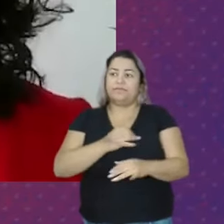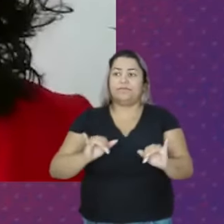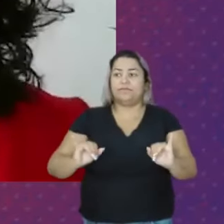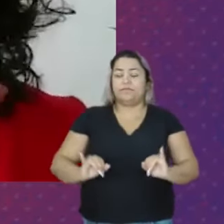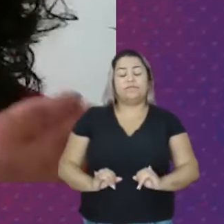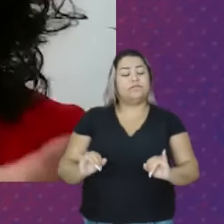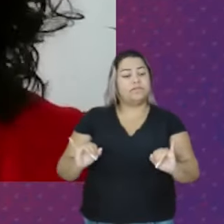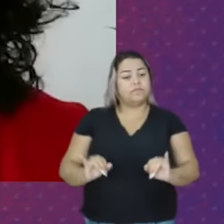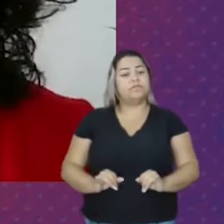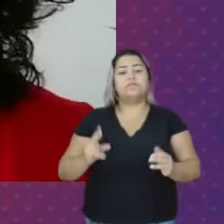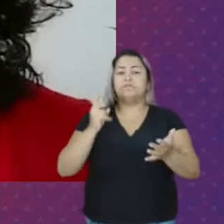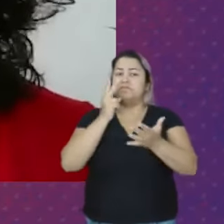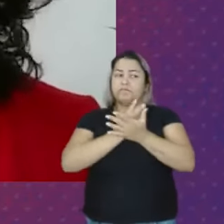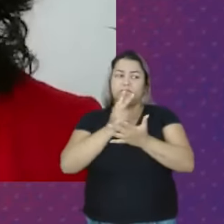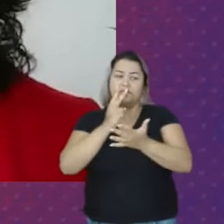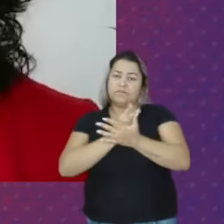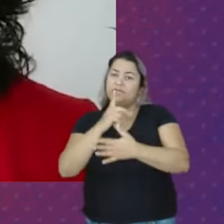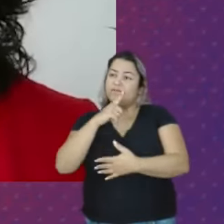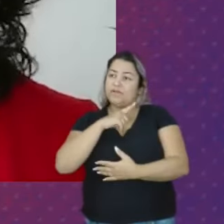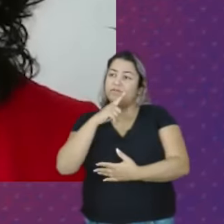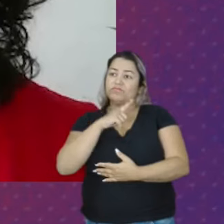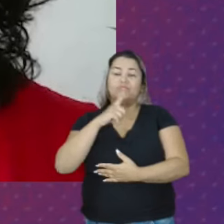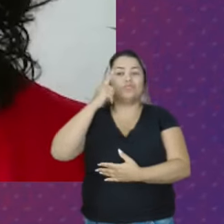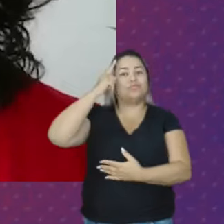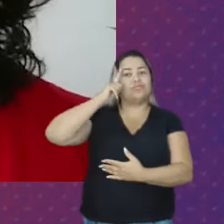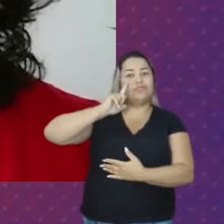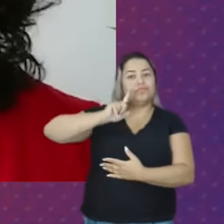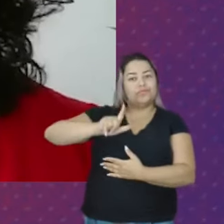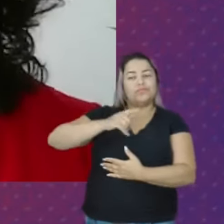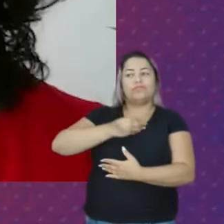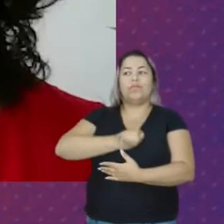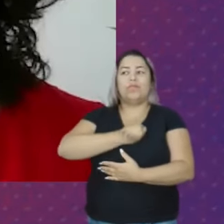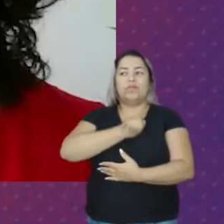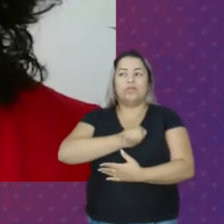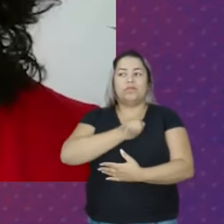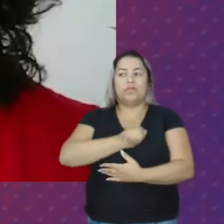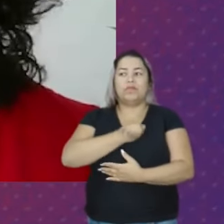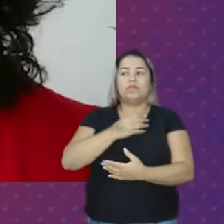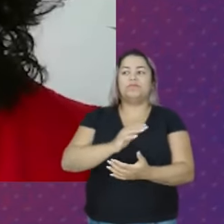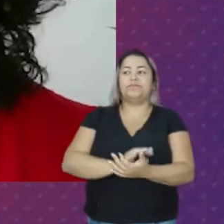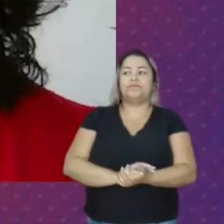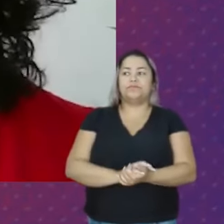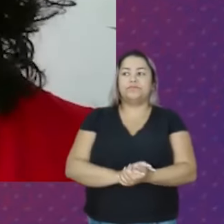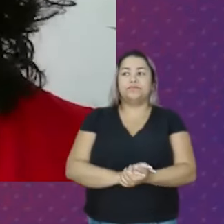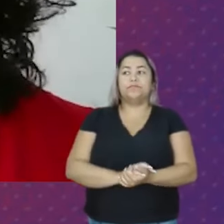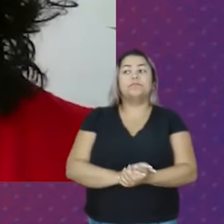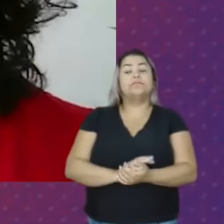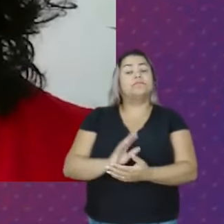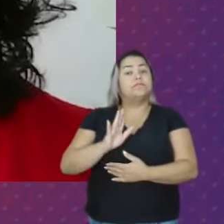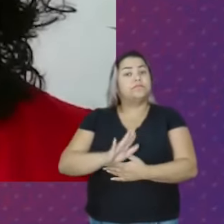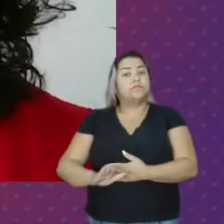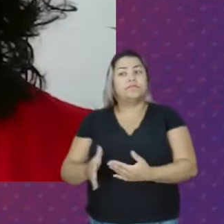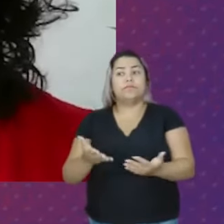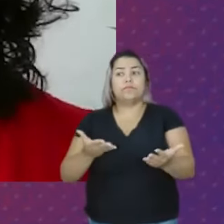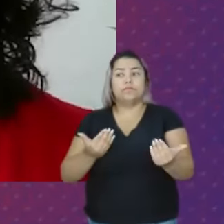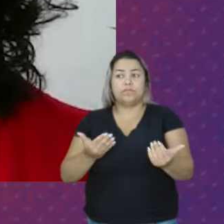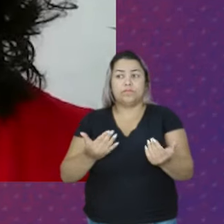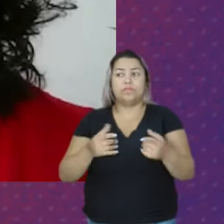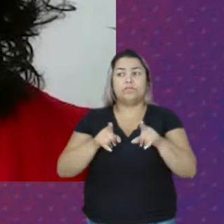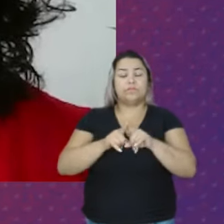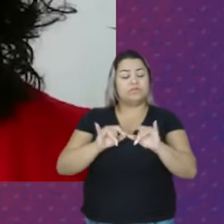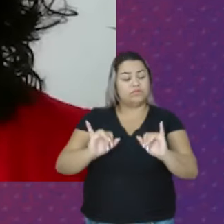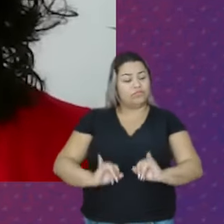o mesmo como se estivesse vivendo novamente aquela violência. Então, a criança ou adolescente que